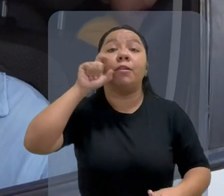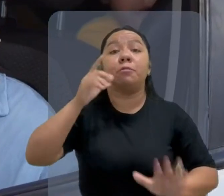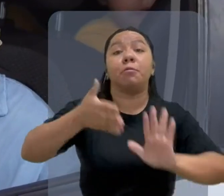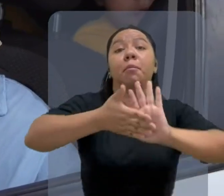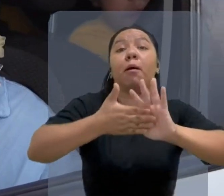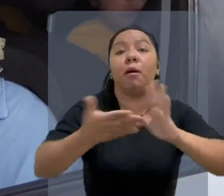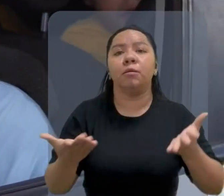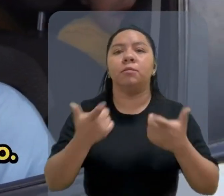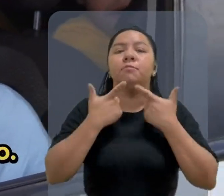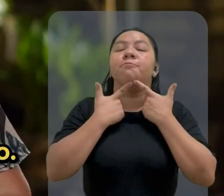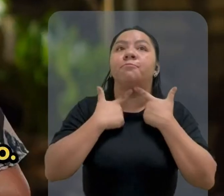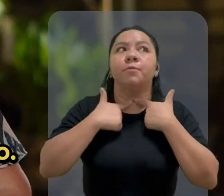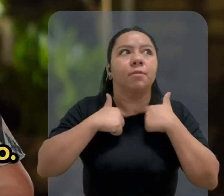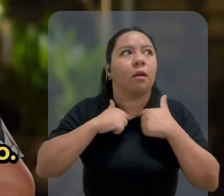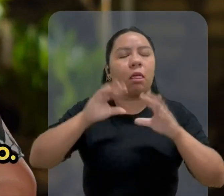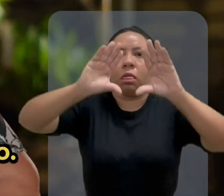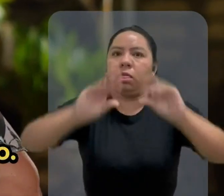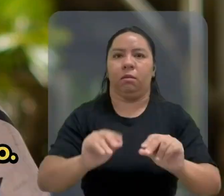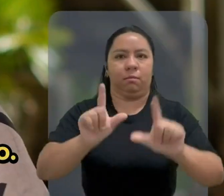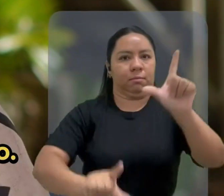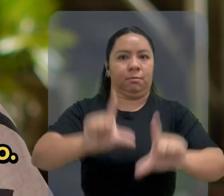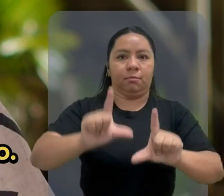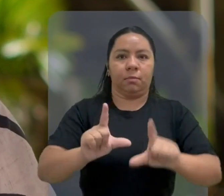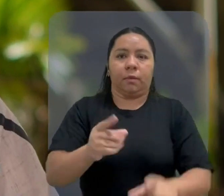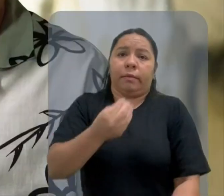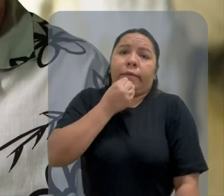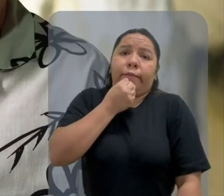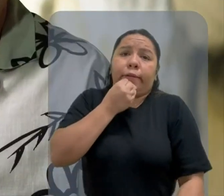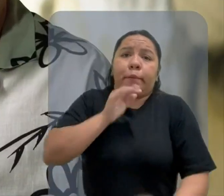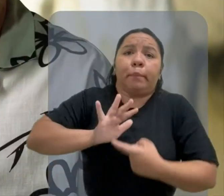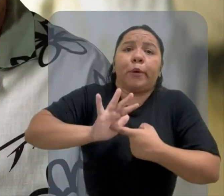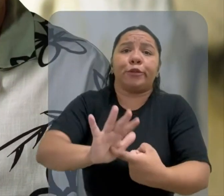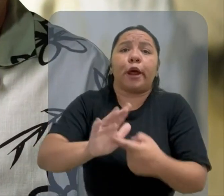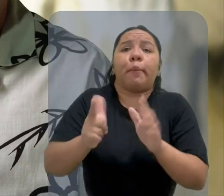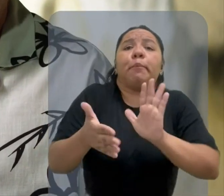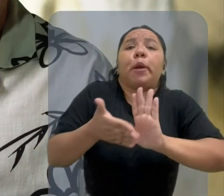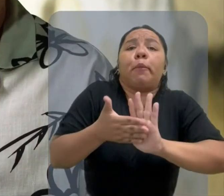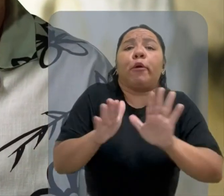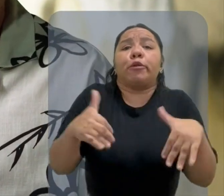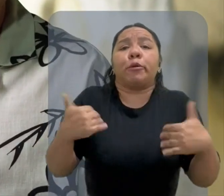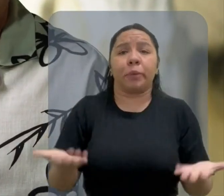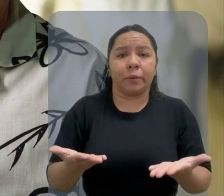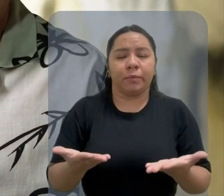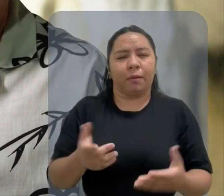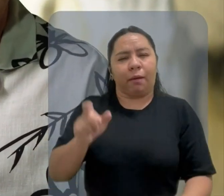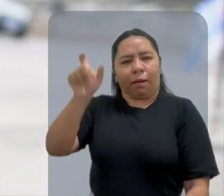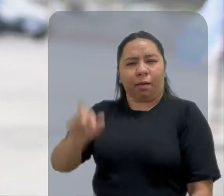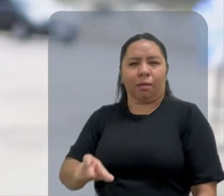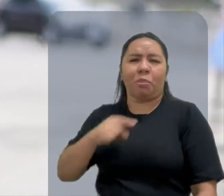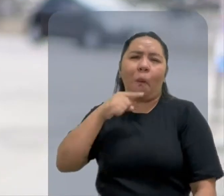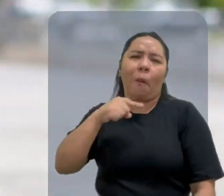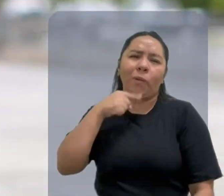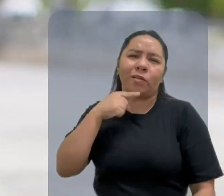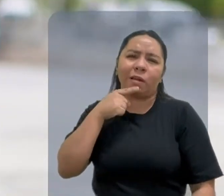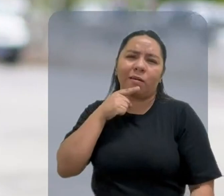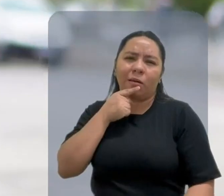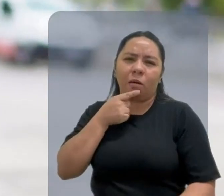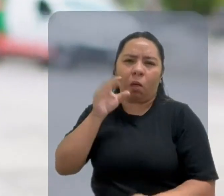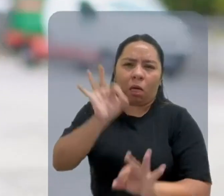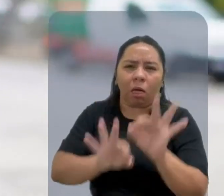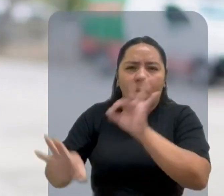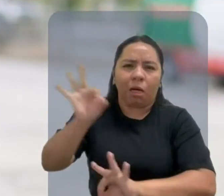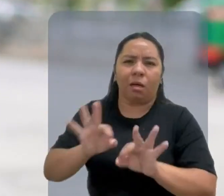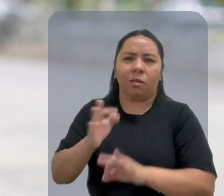Cadê as propostas, Leitão? Minha vontade é desligar logo. Evandro deveria mostrar o que ele vai fazer. E um cara que não só